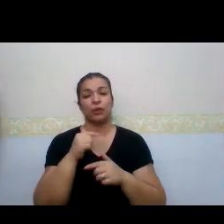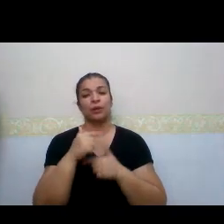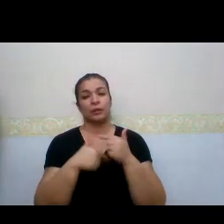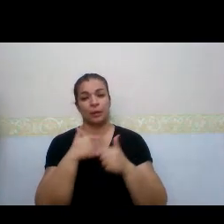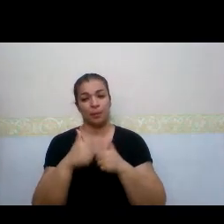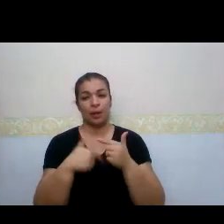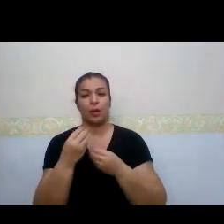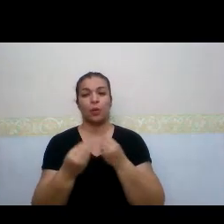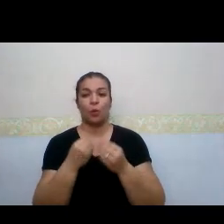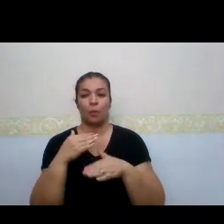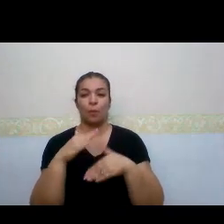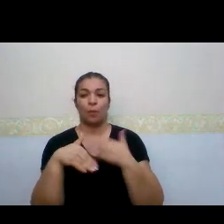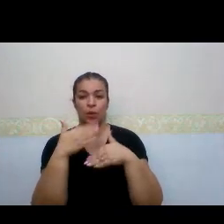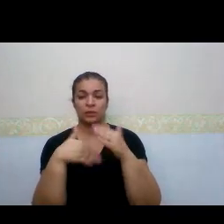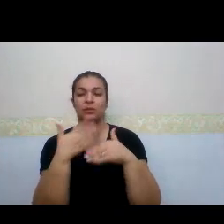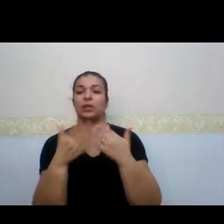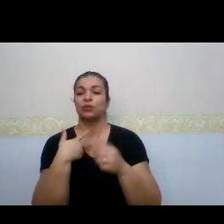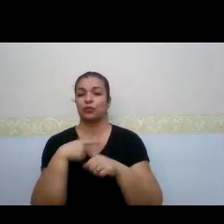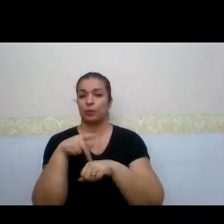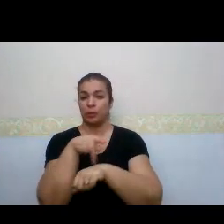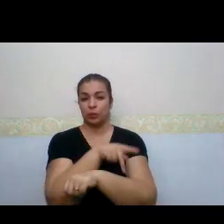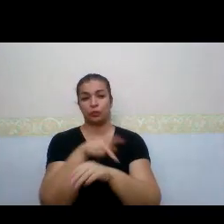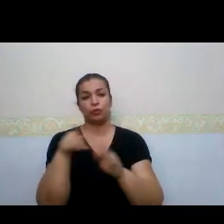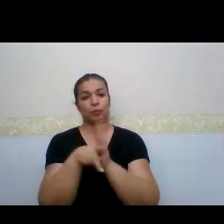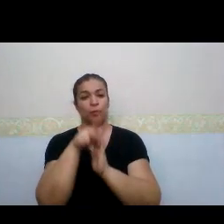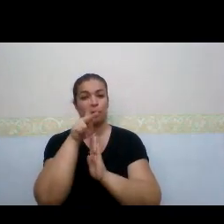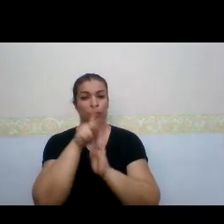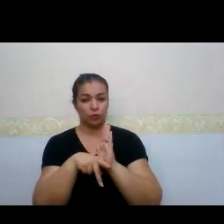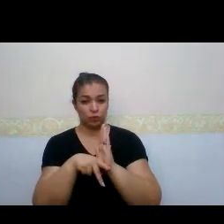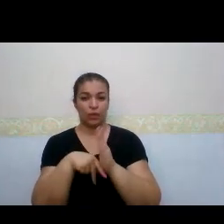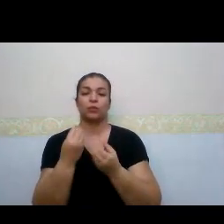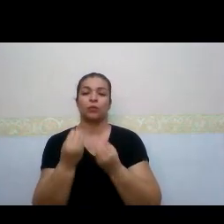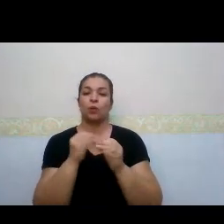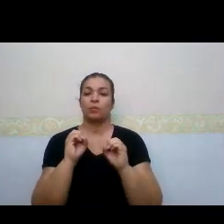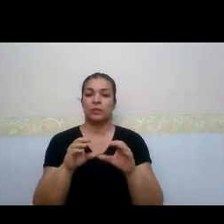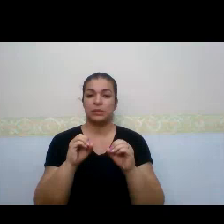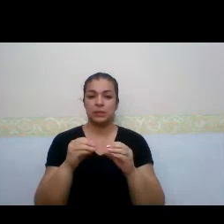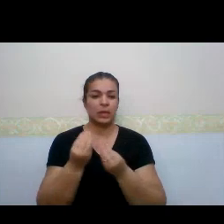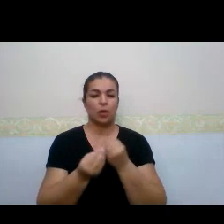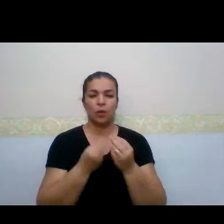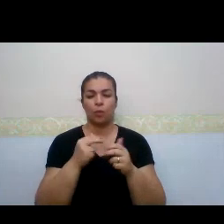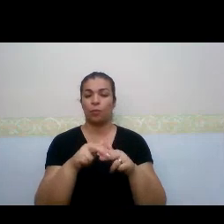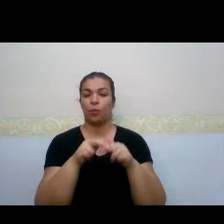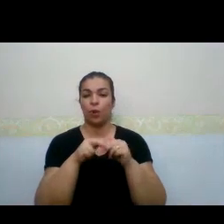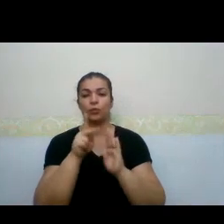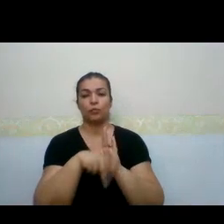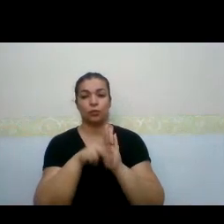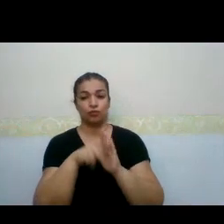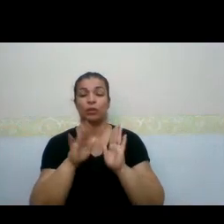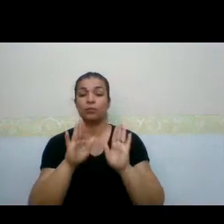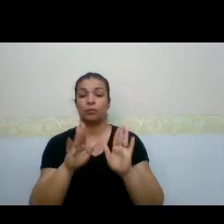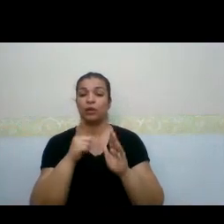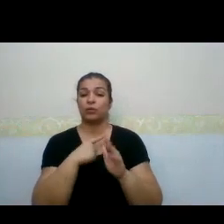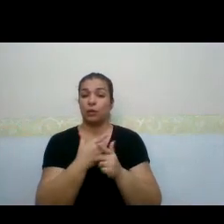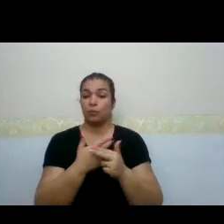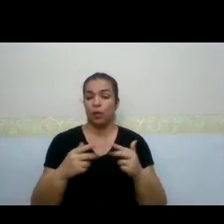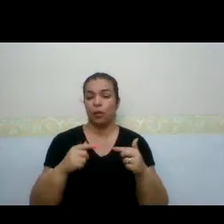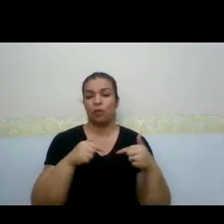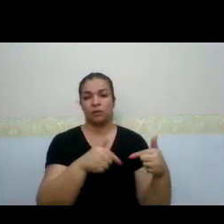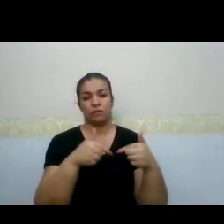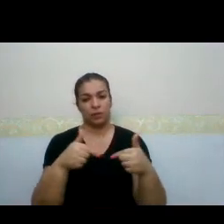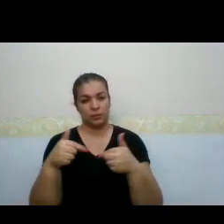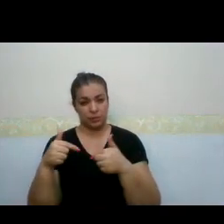de pedagogia de projetos, né? Ensinar por meio de projetos. Mas ainda há muito que ser feito. E perder